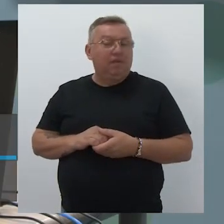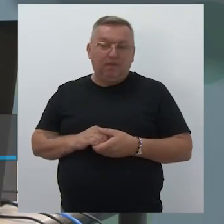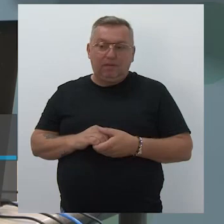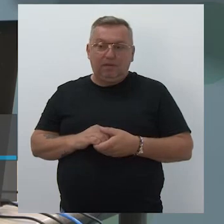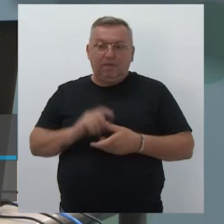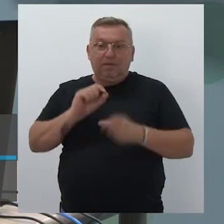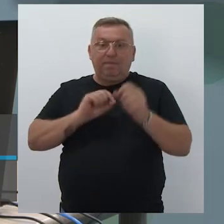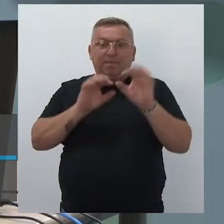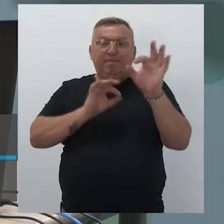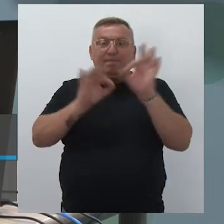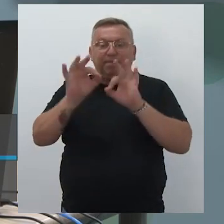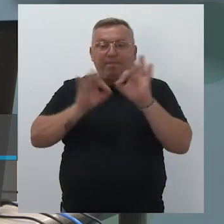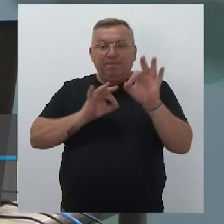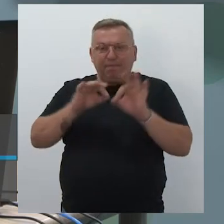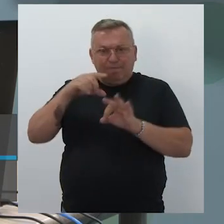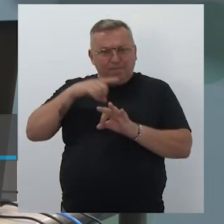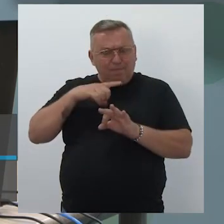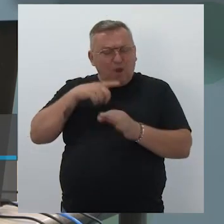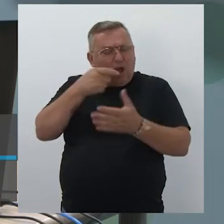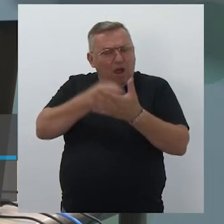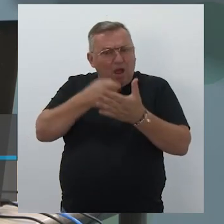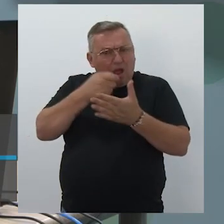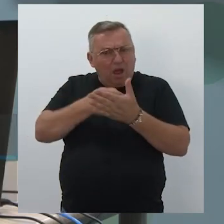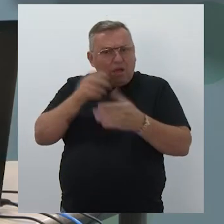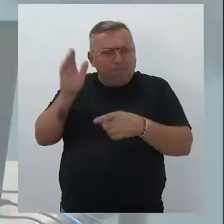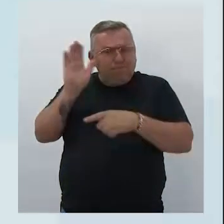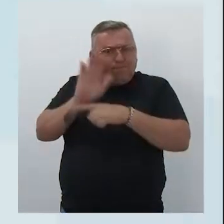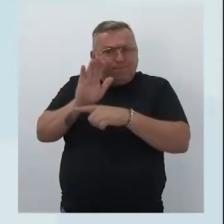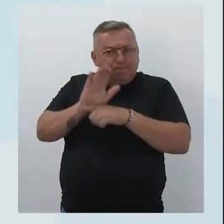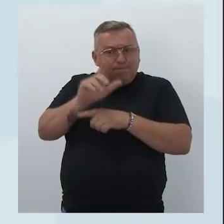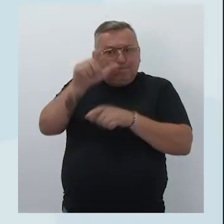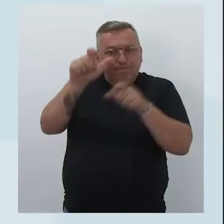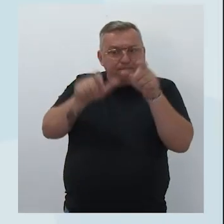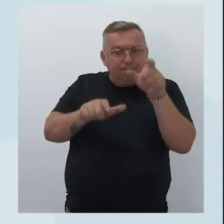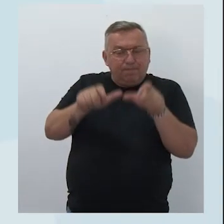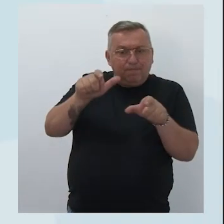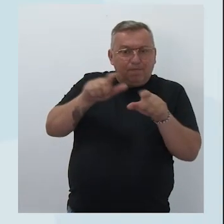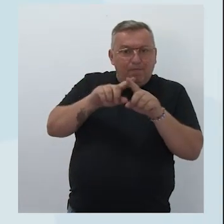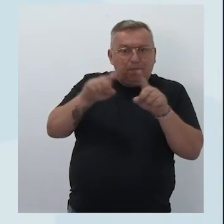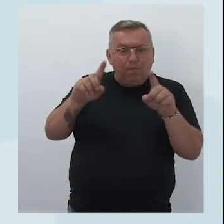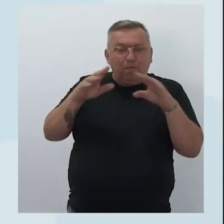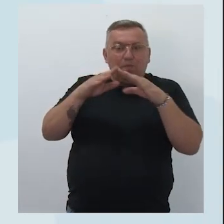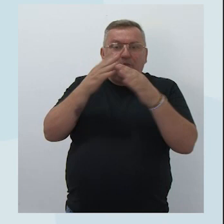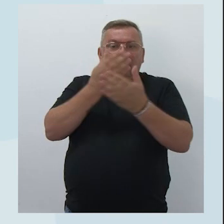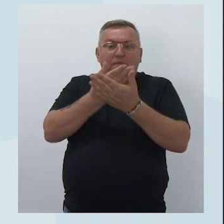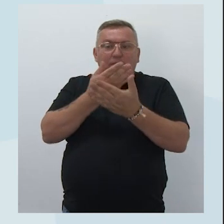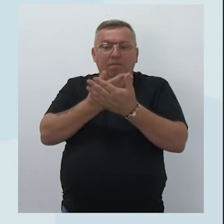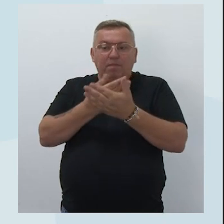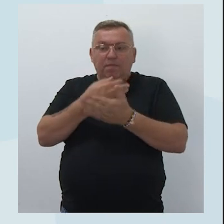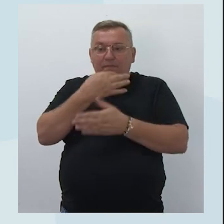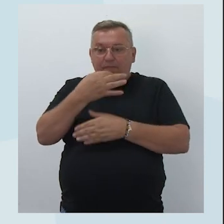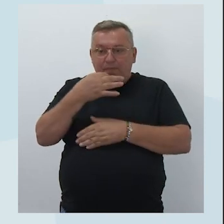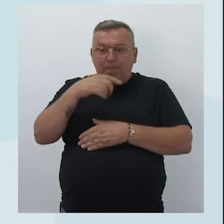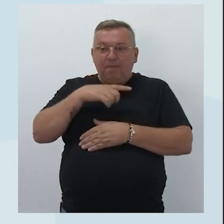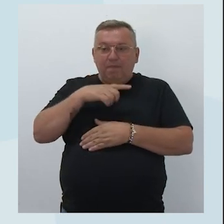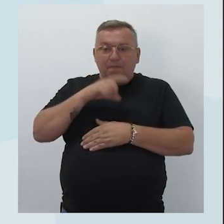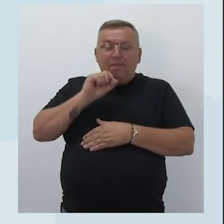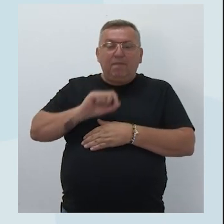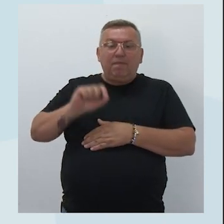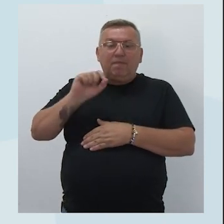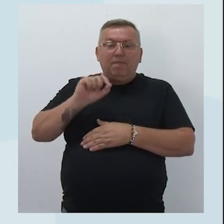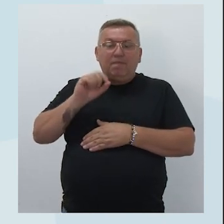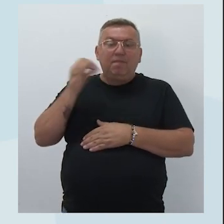Essa organização, ela exige a cooperação entre pessoas e instituições. Eu acho que isso é